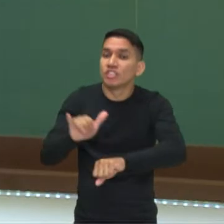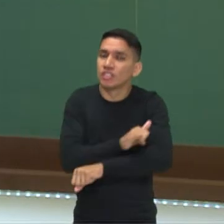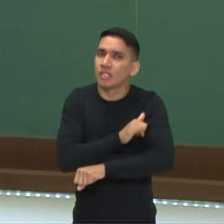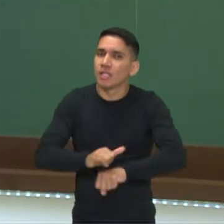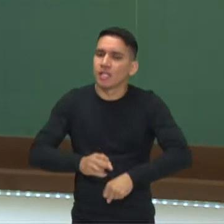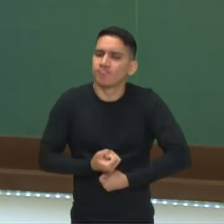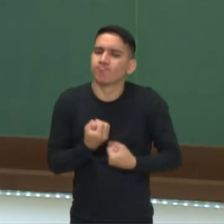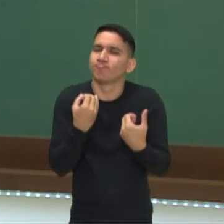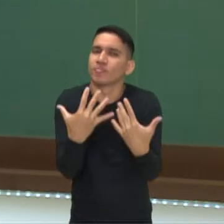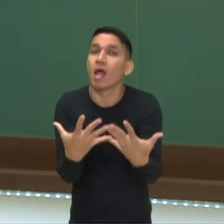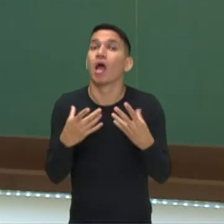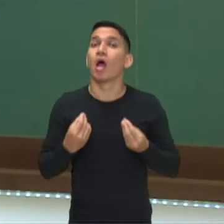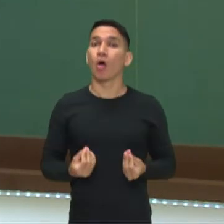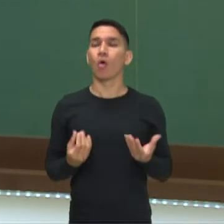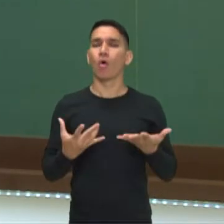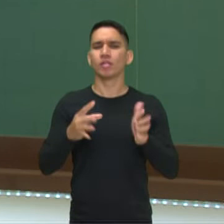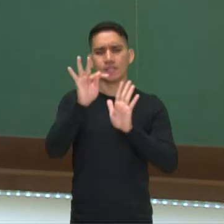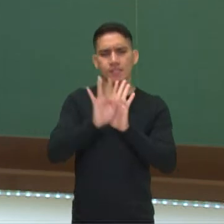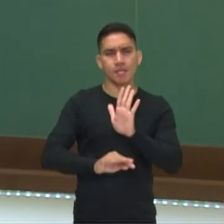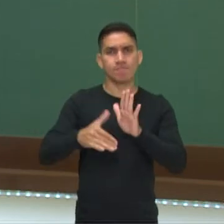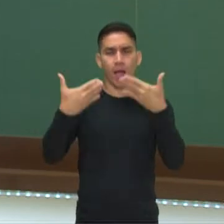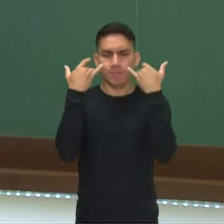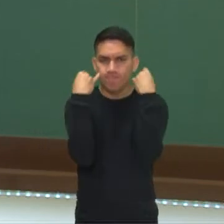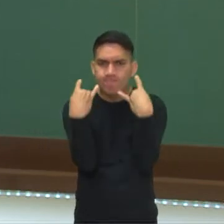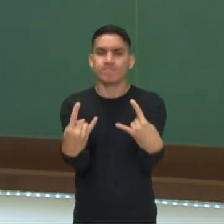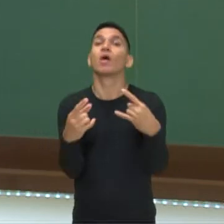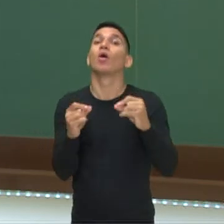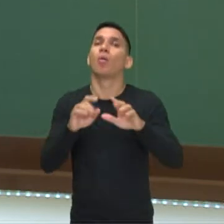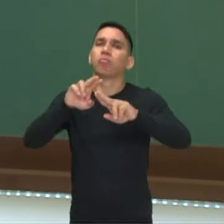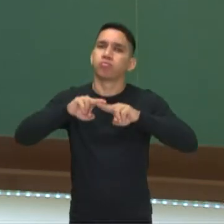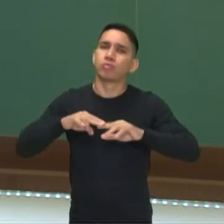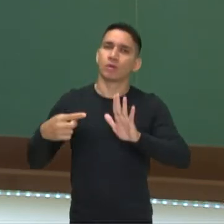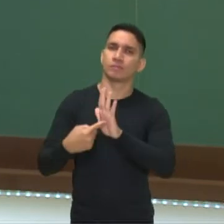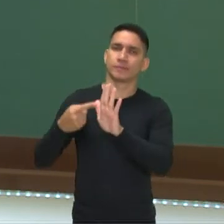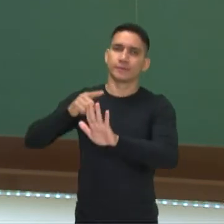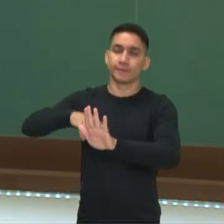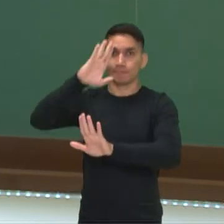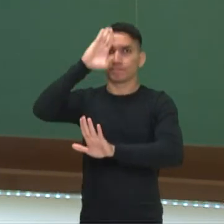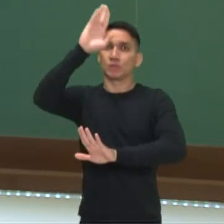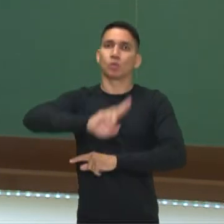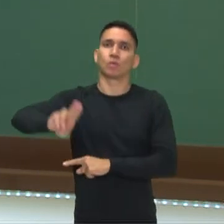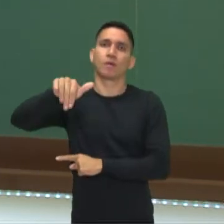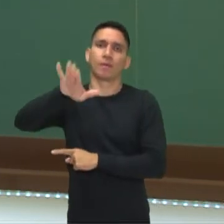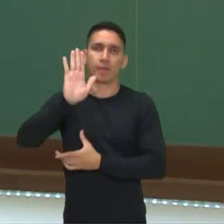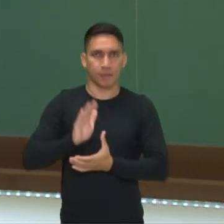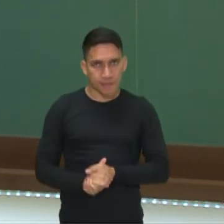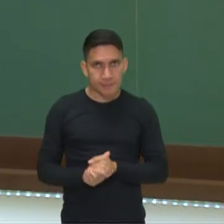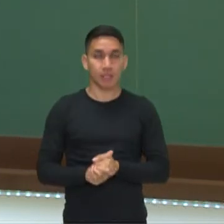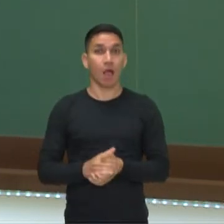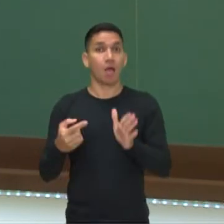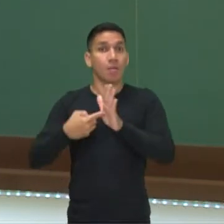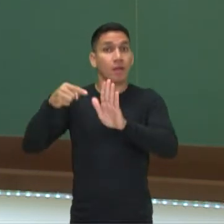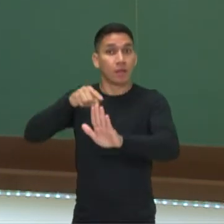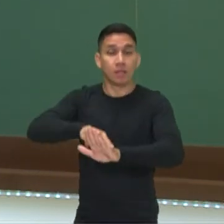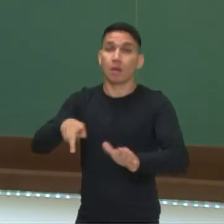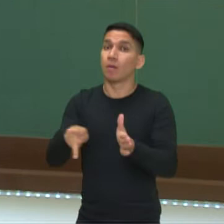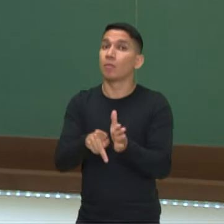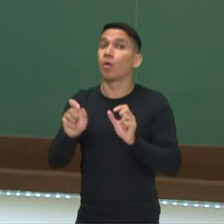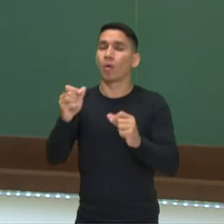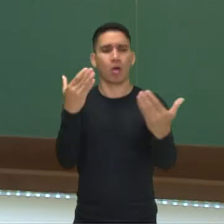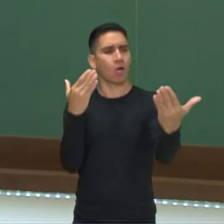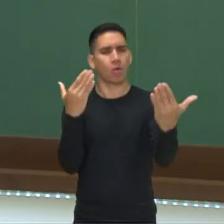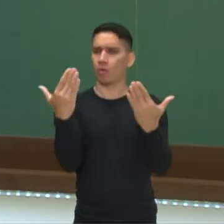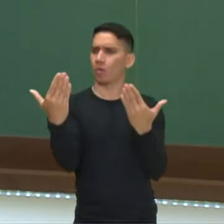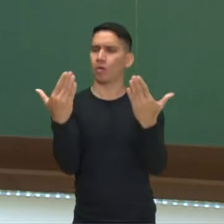texto mais expressivo. A metáfora é a principal delas, é a mais usada. A metáfora consiste em uma